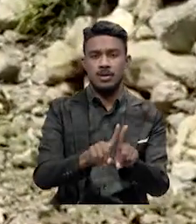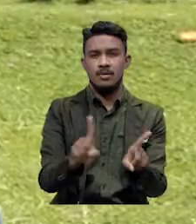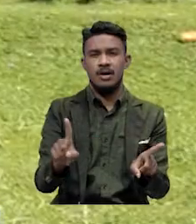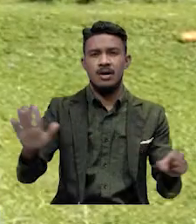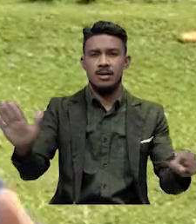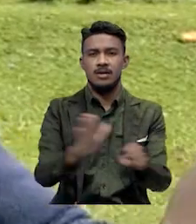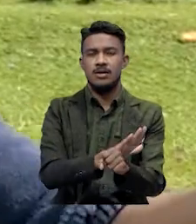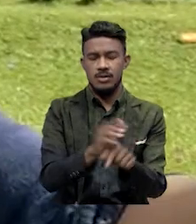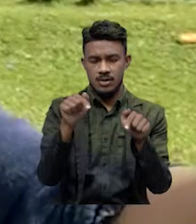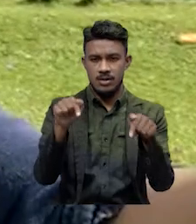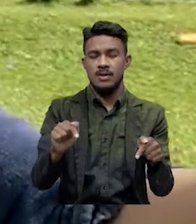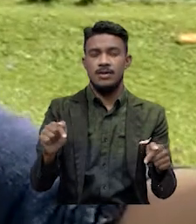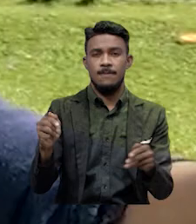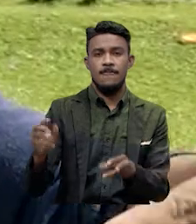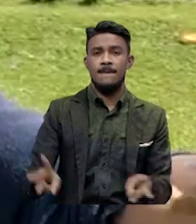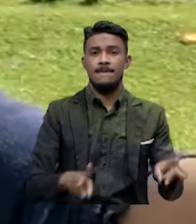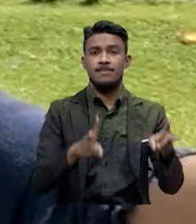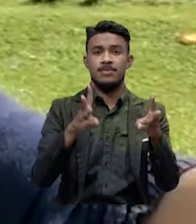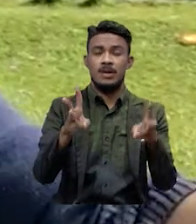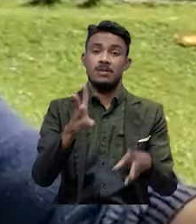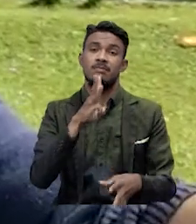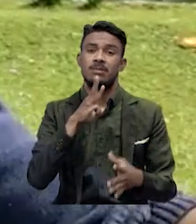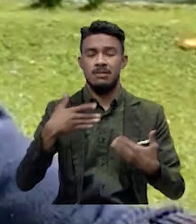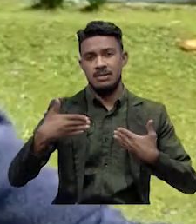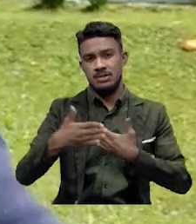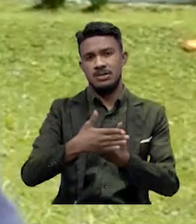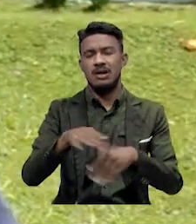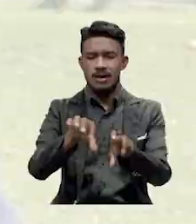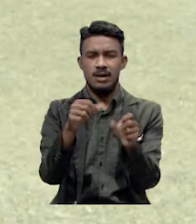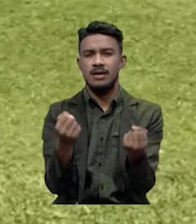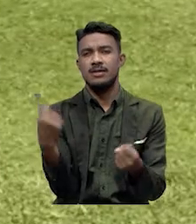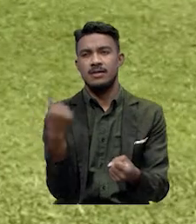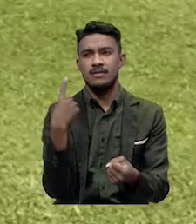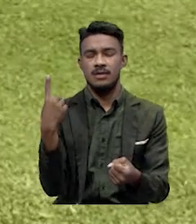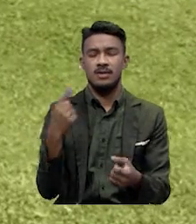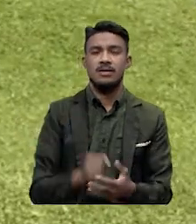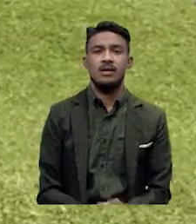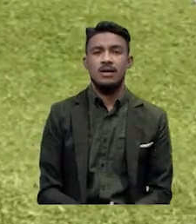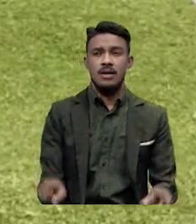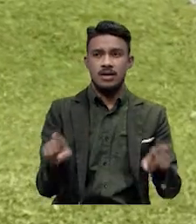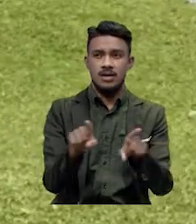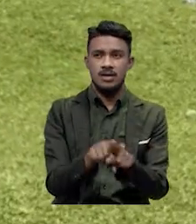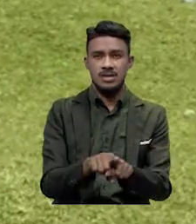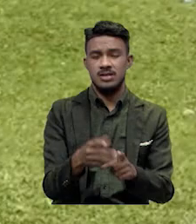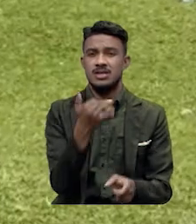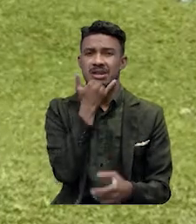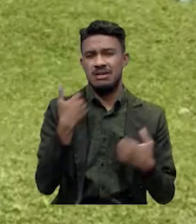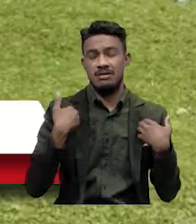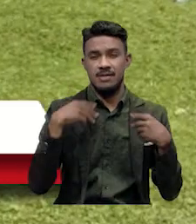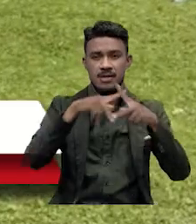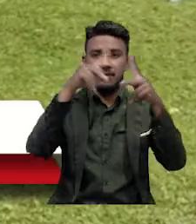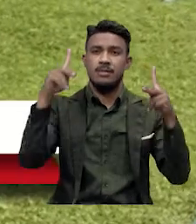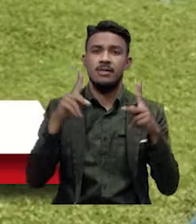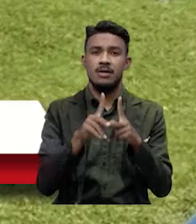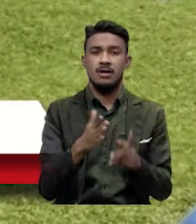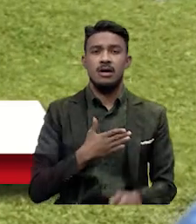atirutan ya ne saluran balumus atano na udan mai stragatan stragatan sai atan contoh ini fale darum e kompanya da ana